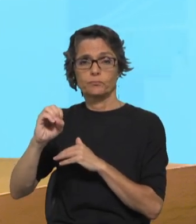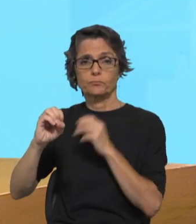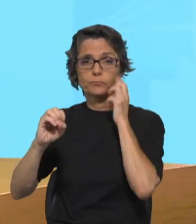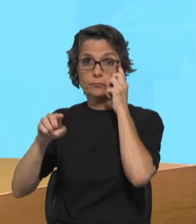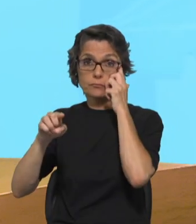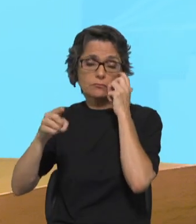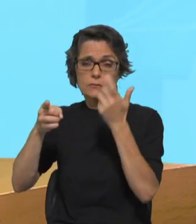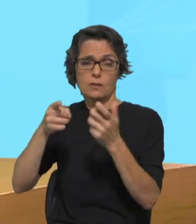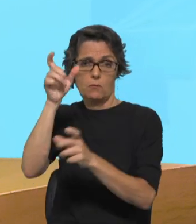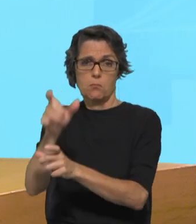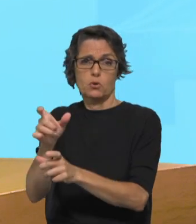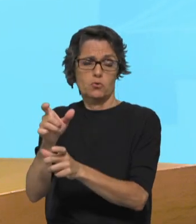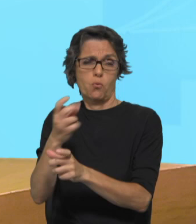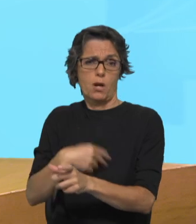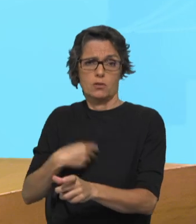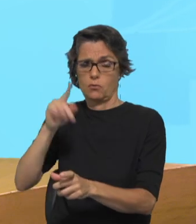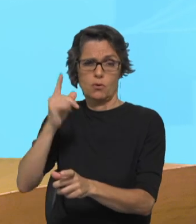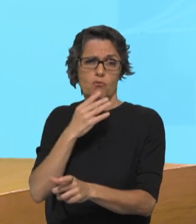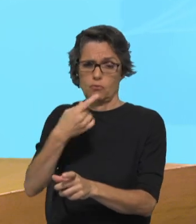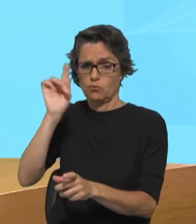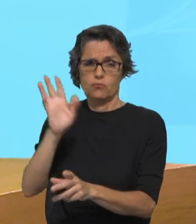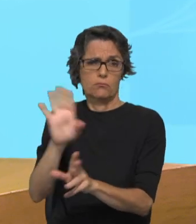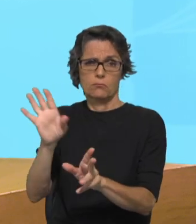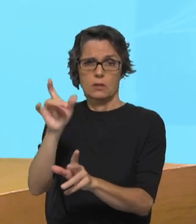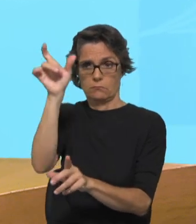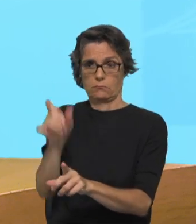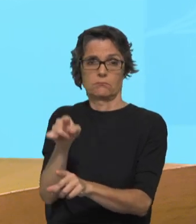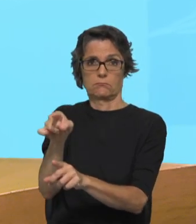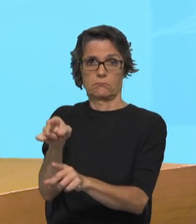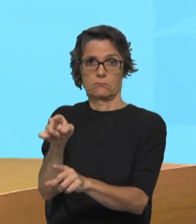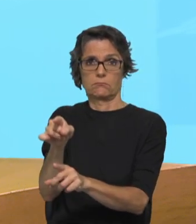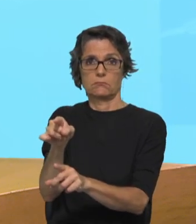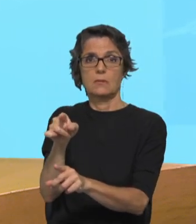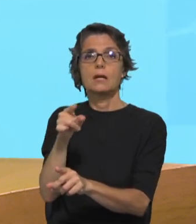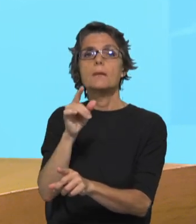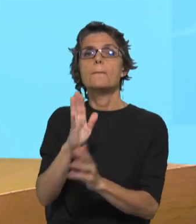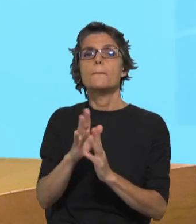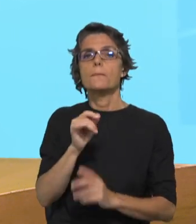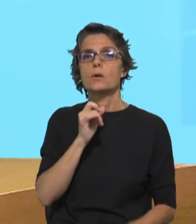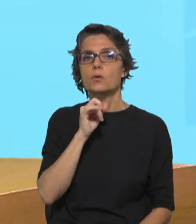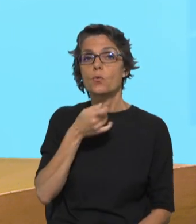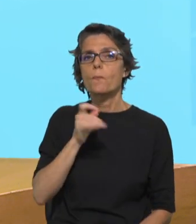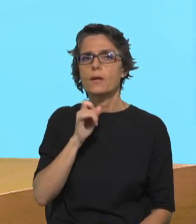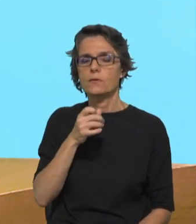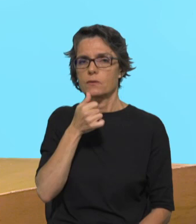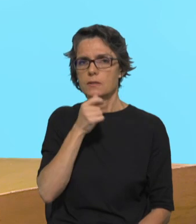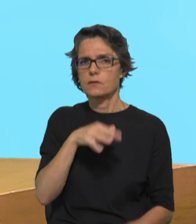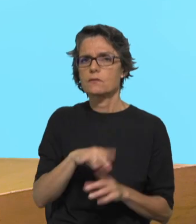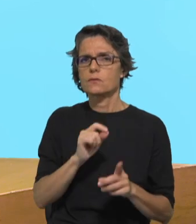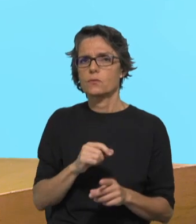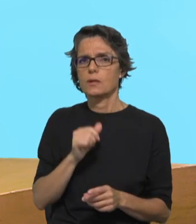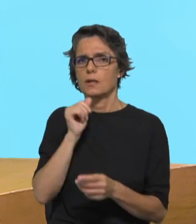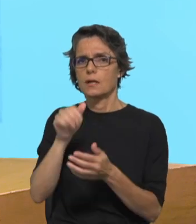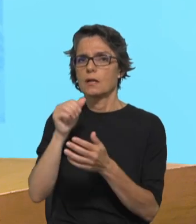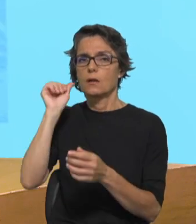Era pagão, não era cristão, não era judeu. Não. E o Pedro batizou a ele e